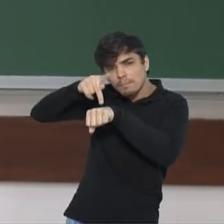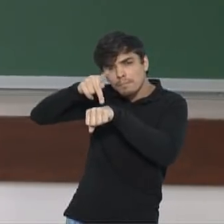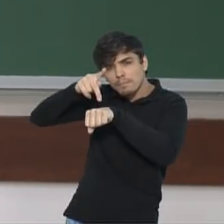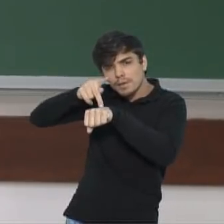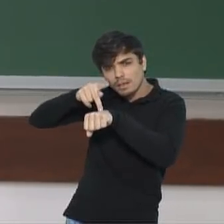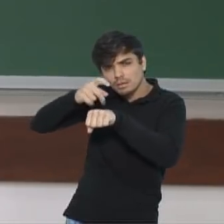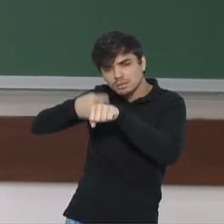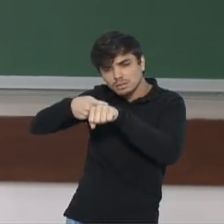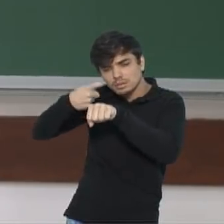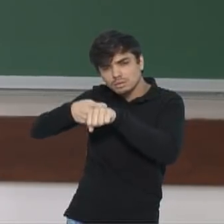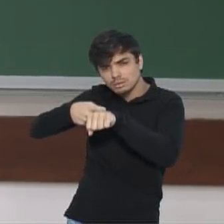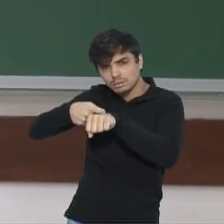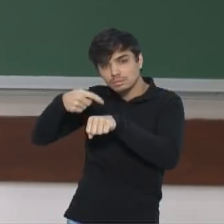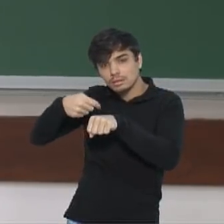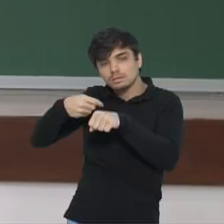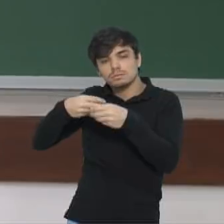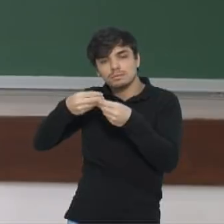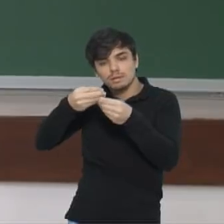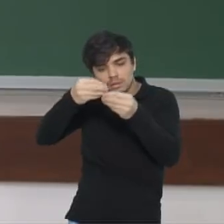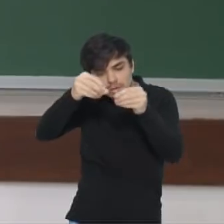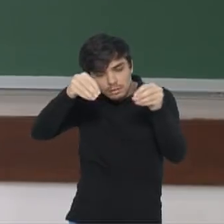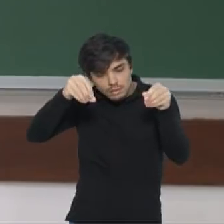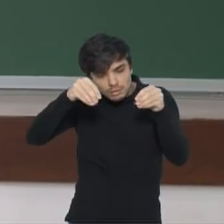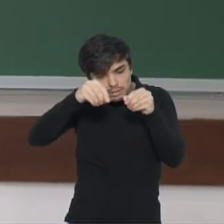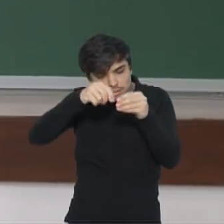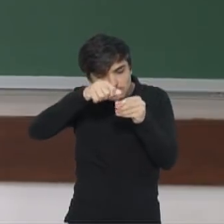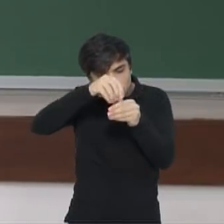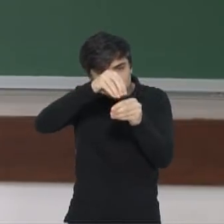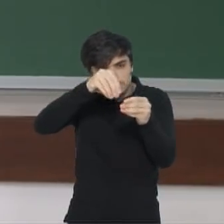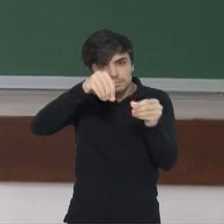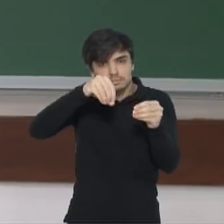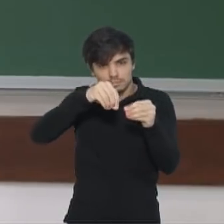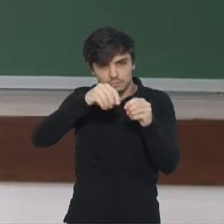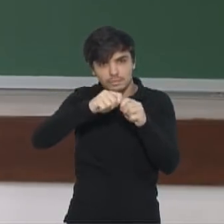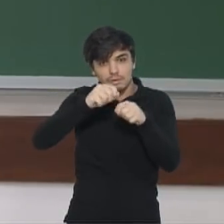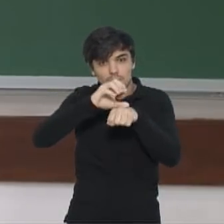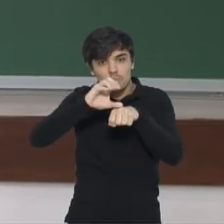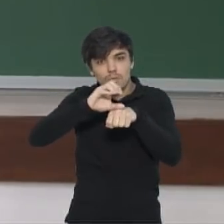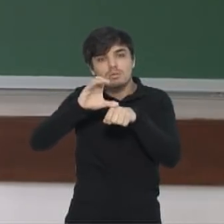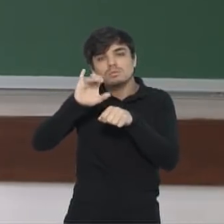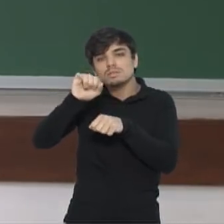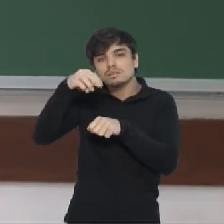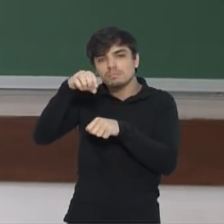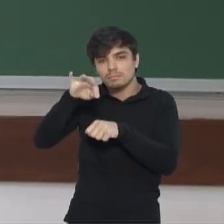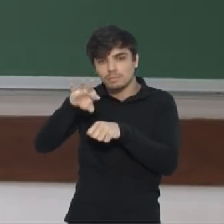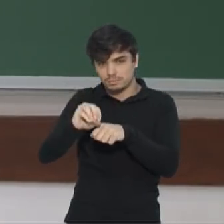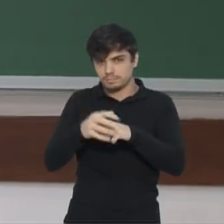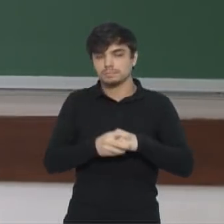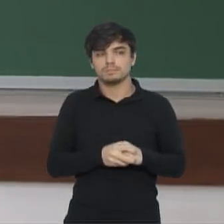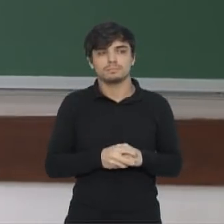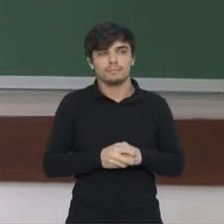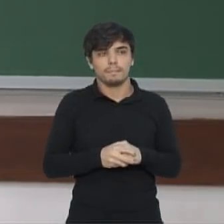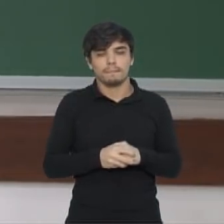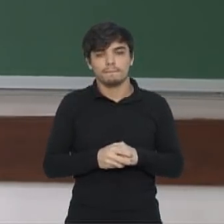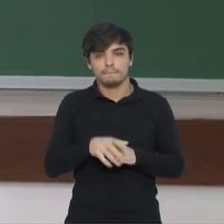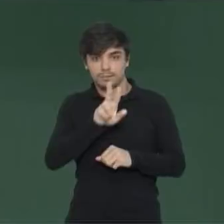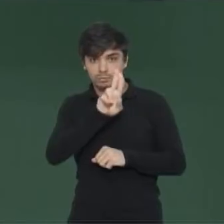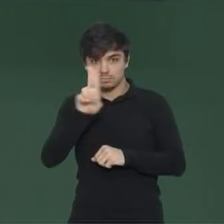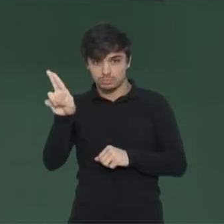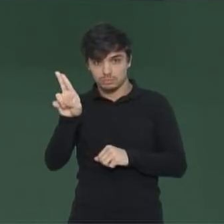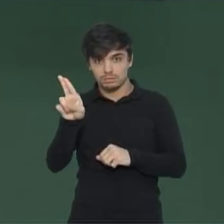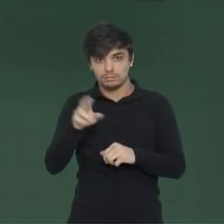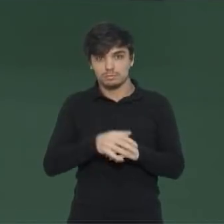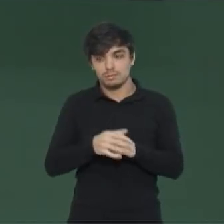essas cinzas petrificadas eles moíam e faziam uma espécie de cimento. Então, chamada, né,